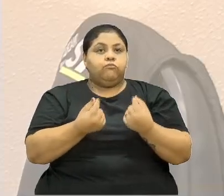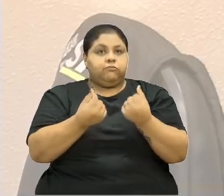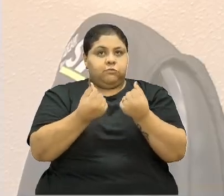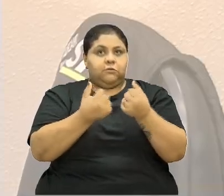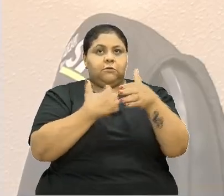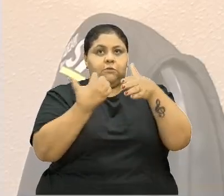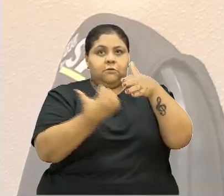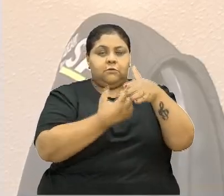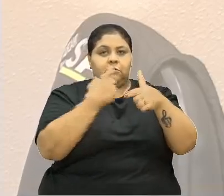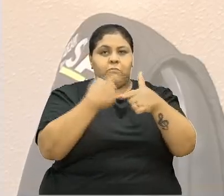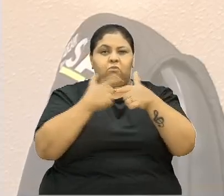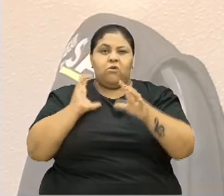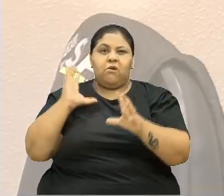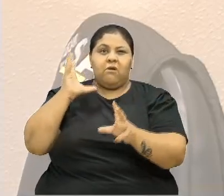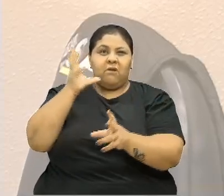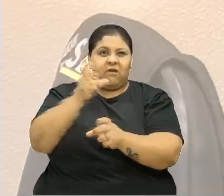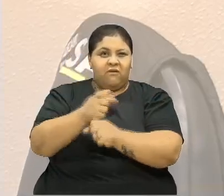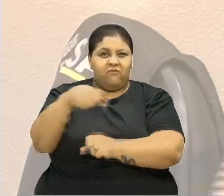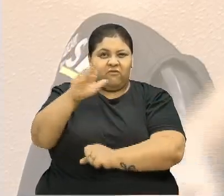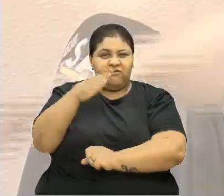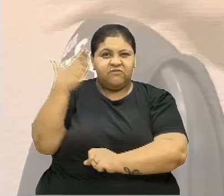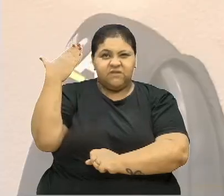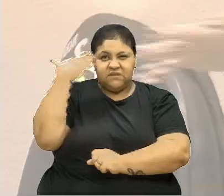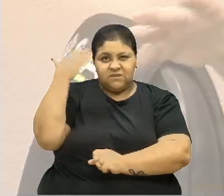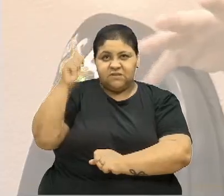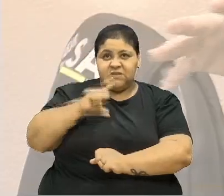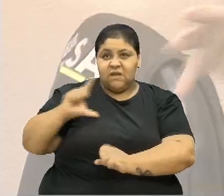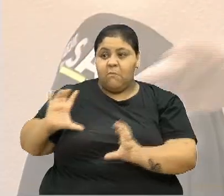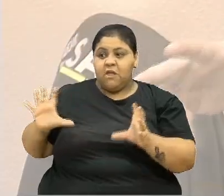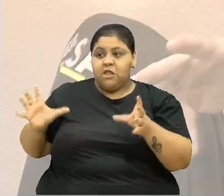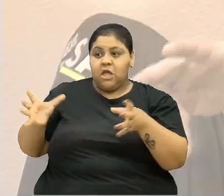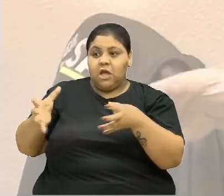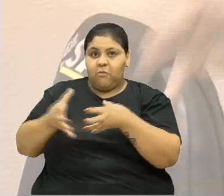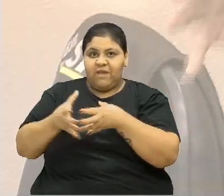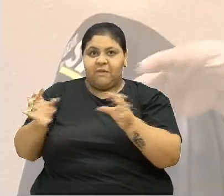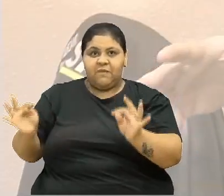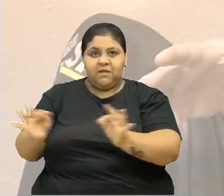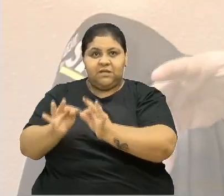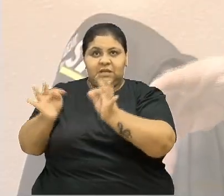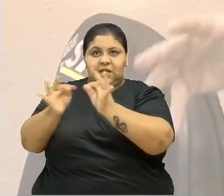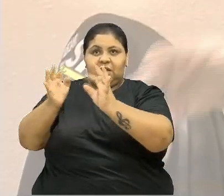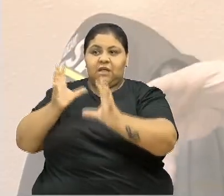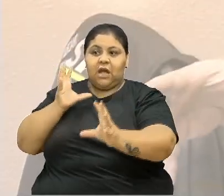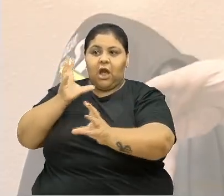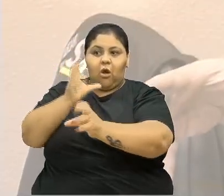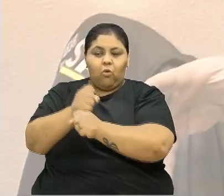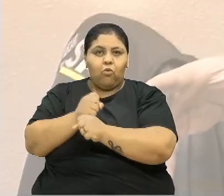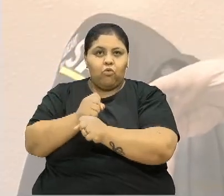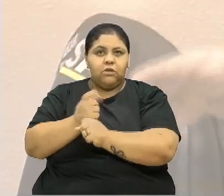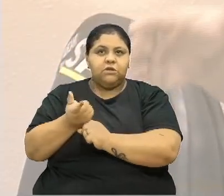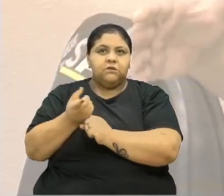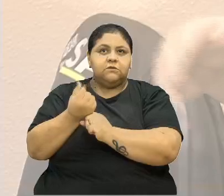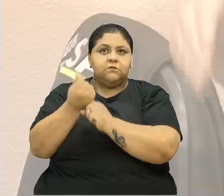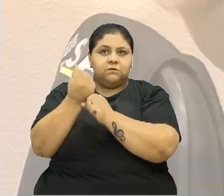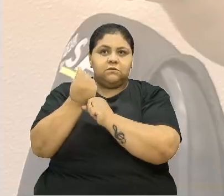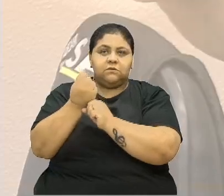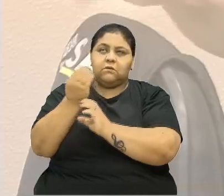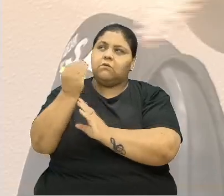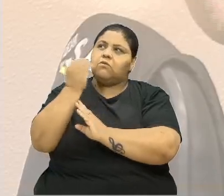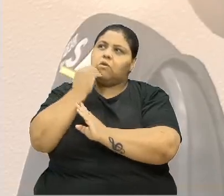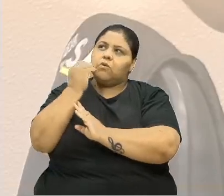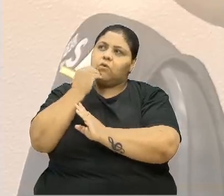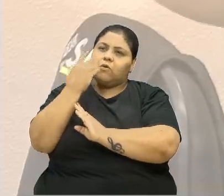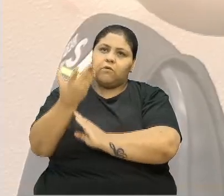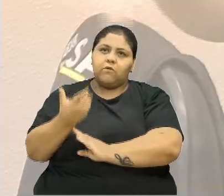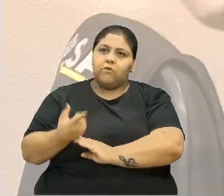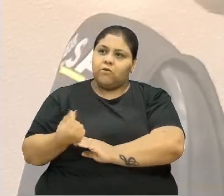empresa, porque ele é calculado, vocês sabem que tem uma equipe, né, técnica que calcula este valor, e com certeza absoluta